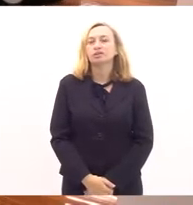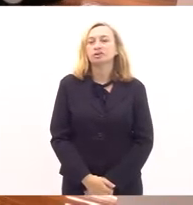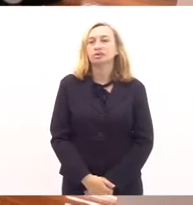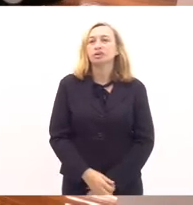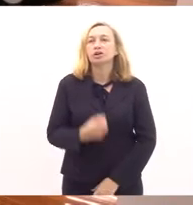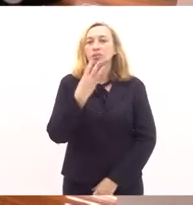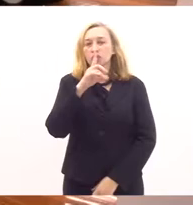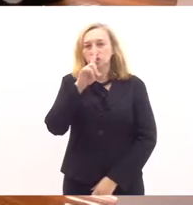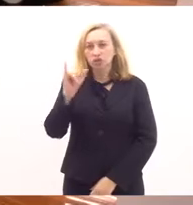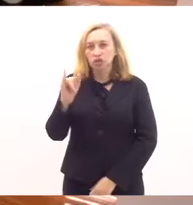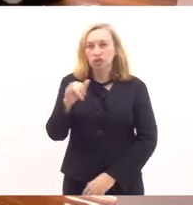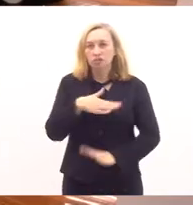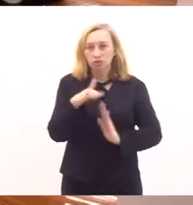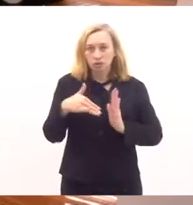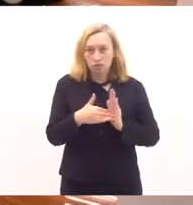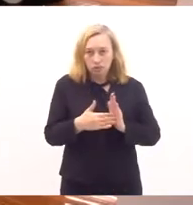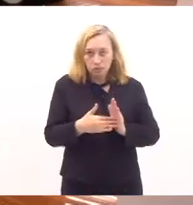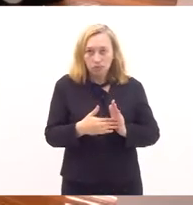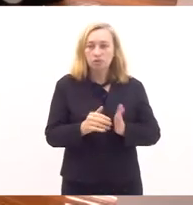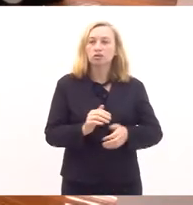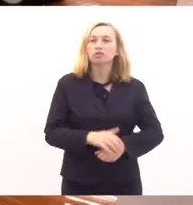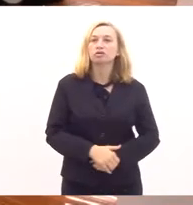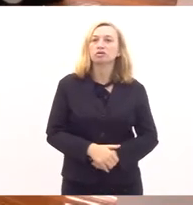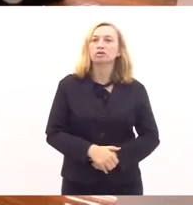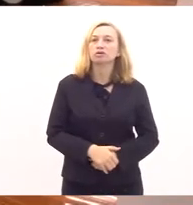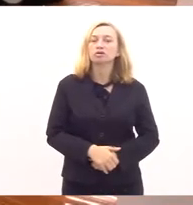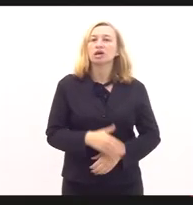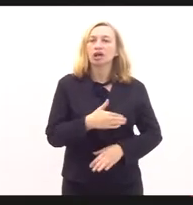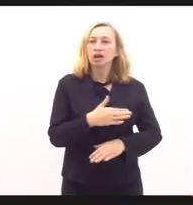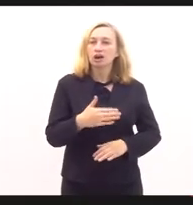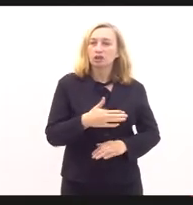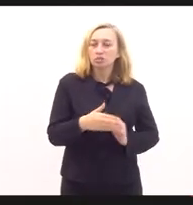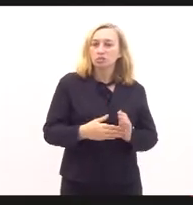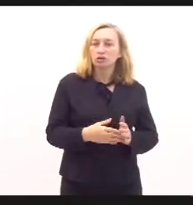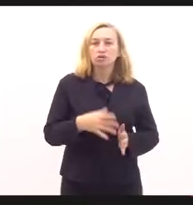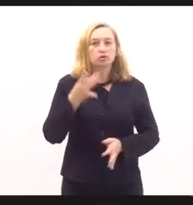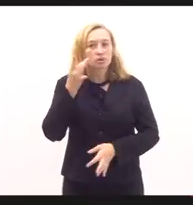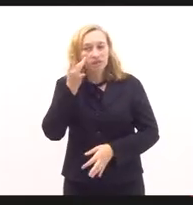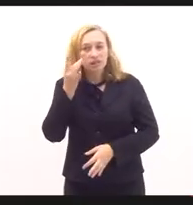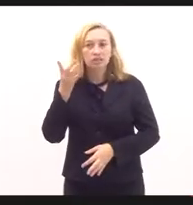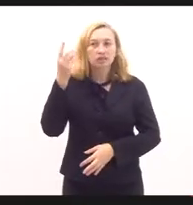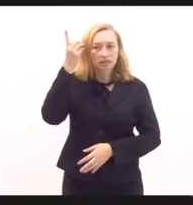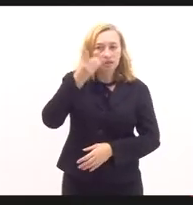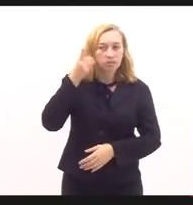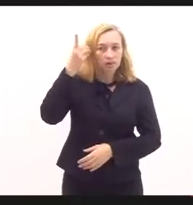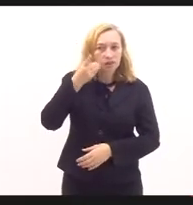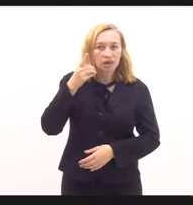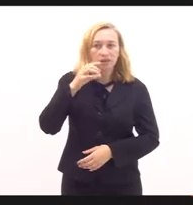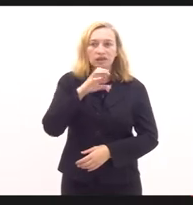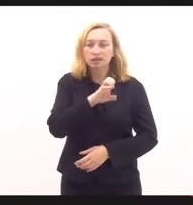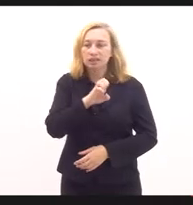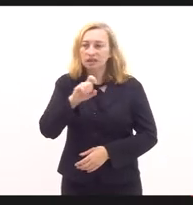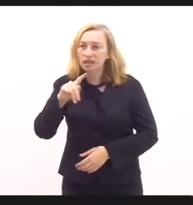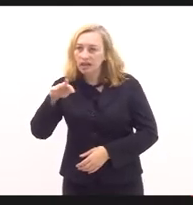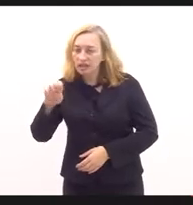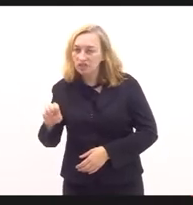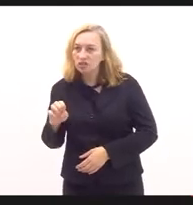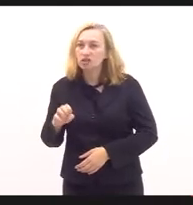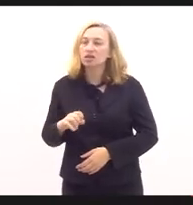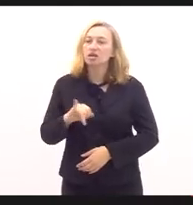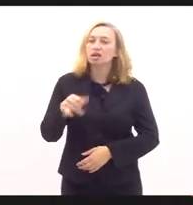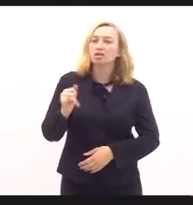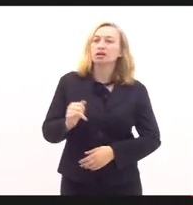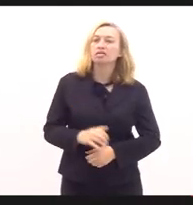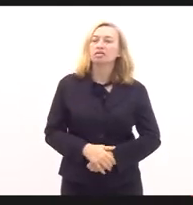Bom dia, pessoal. Quero cumprimentar todos os presentes, a deputada, o pessoal do CETERJ, que eu costumo participar lá